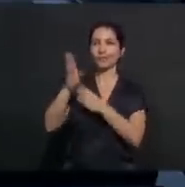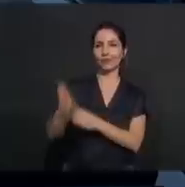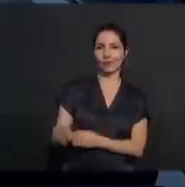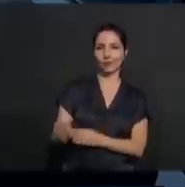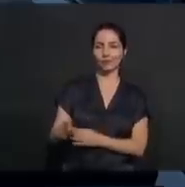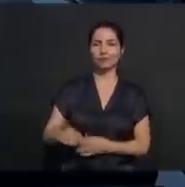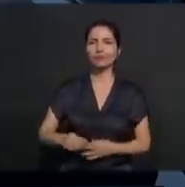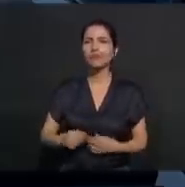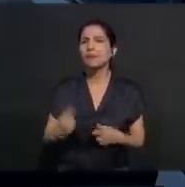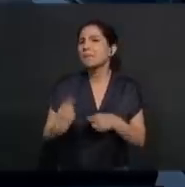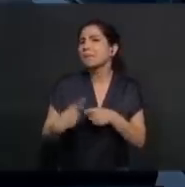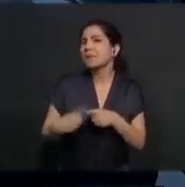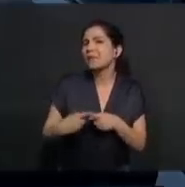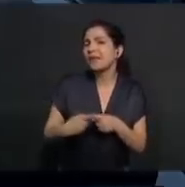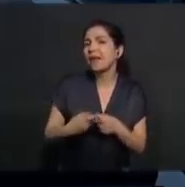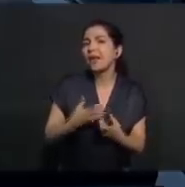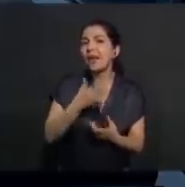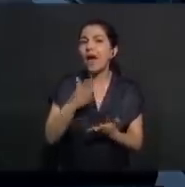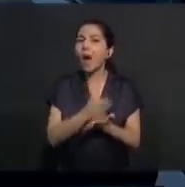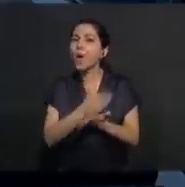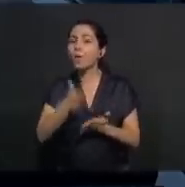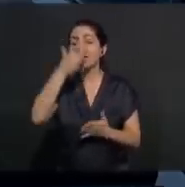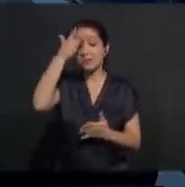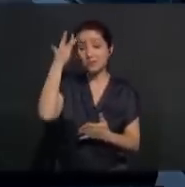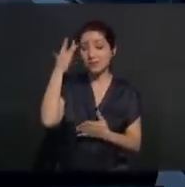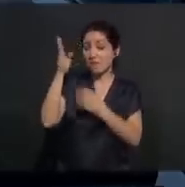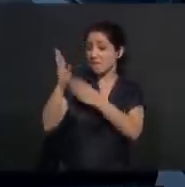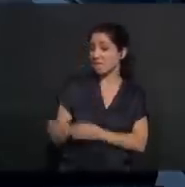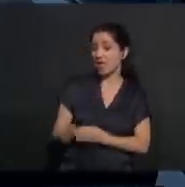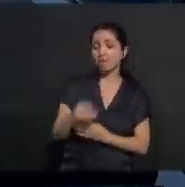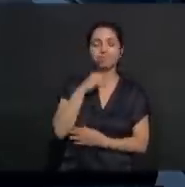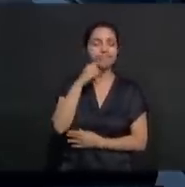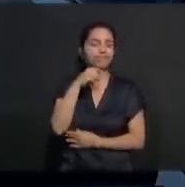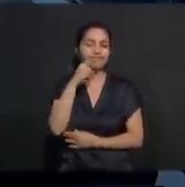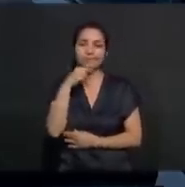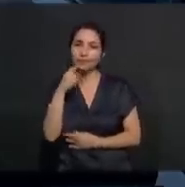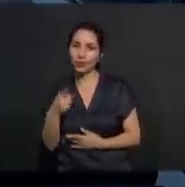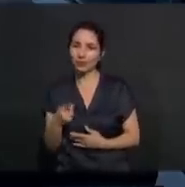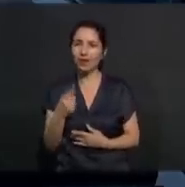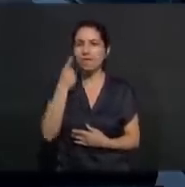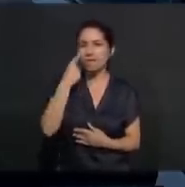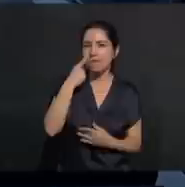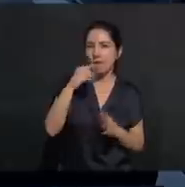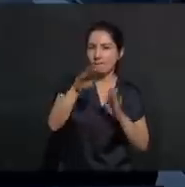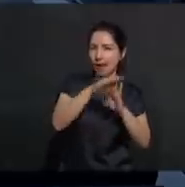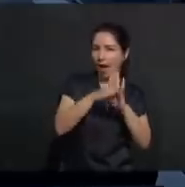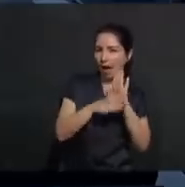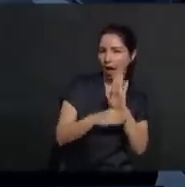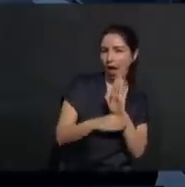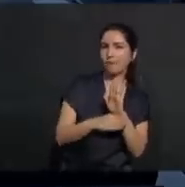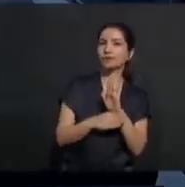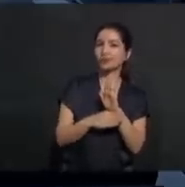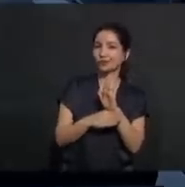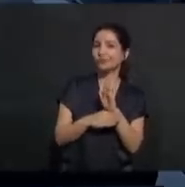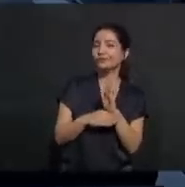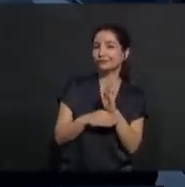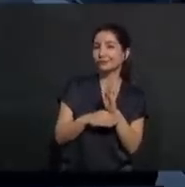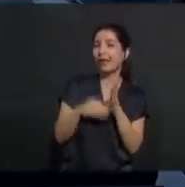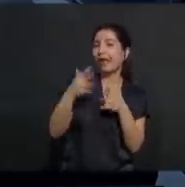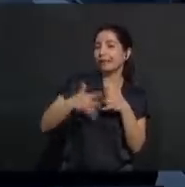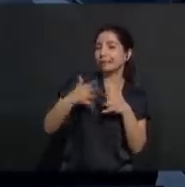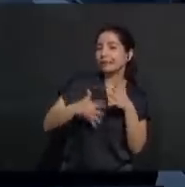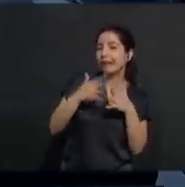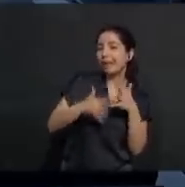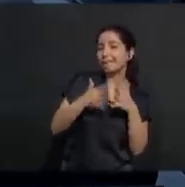fidelidade. Agora, por que muita gente não tem sido fiel? Olha alguns motivos que tem levado a gente a não ser fiel e a